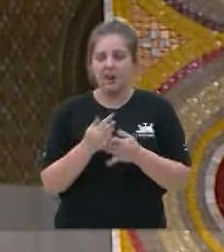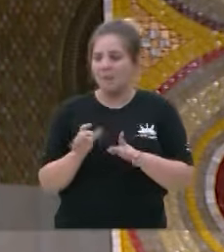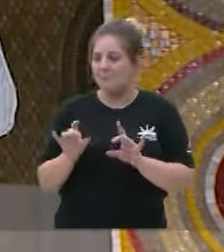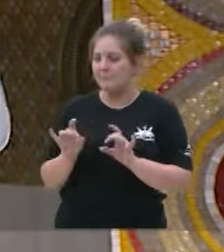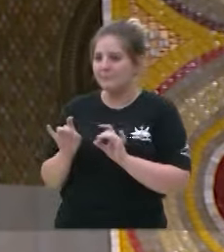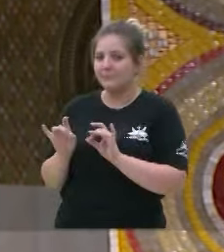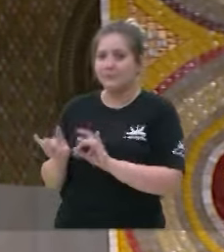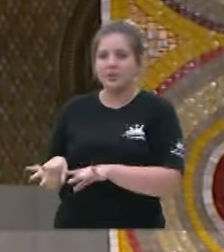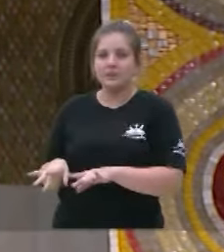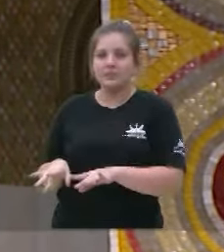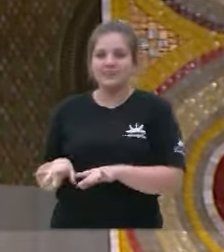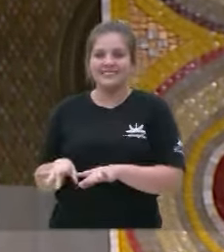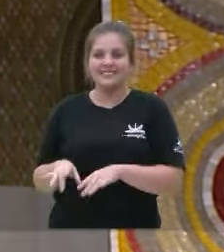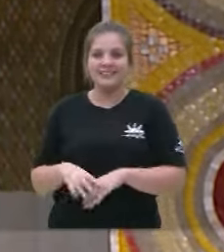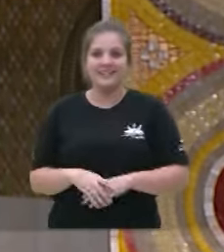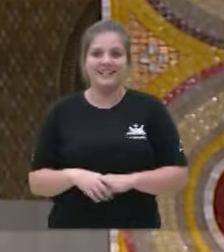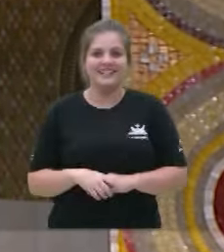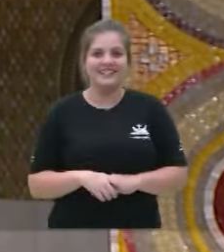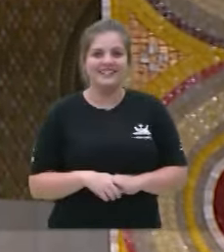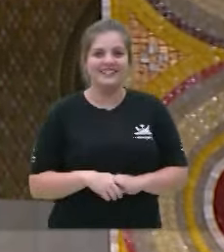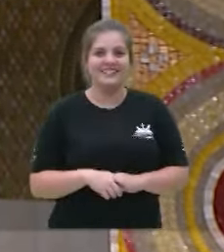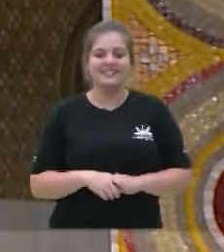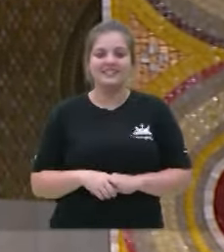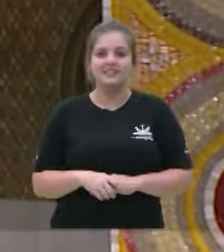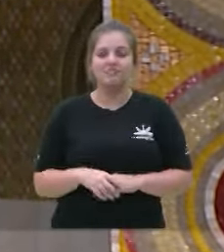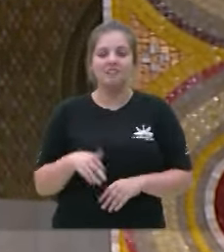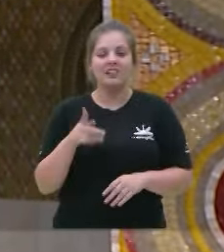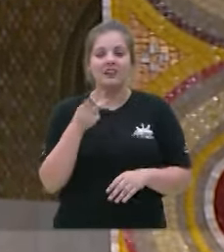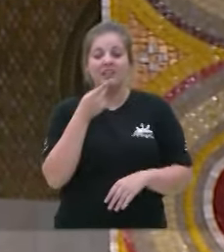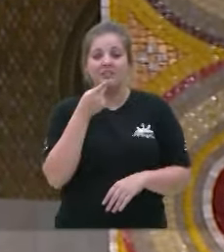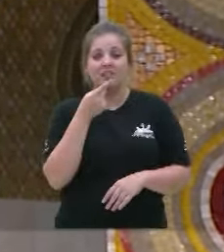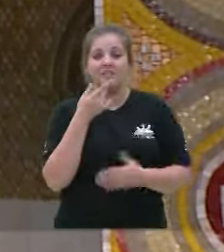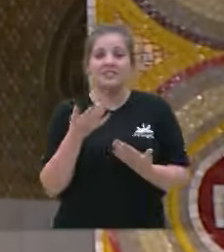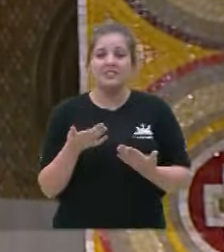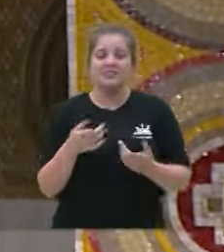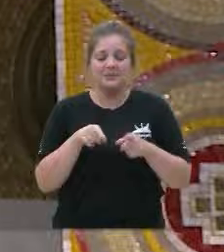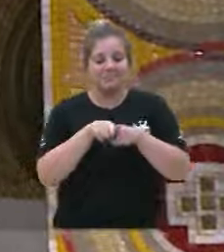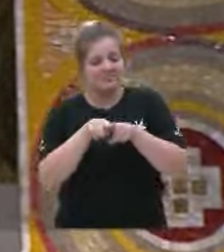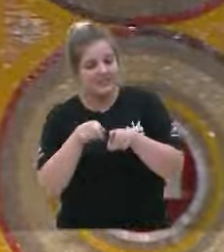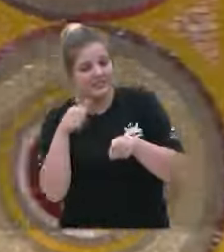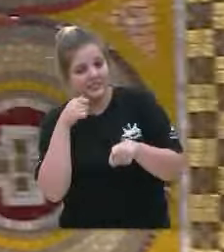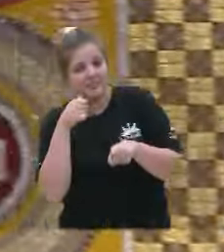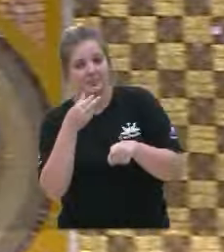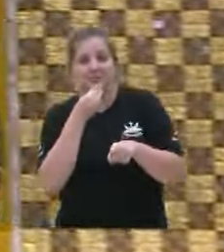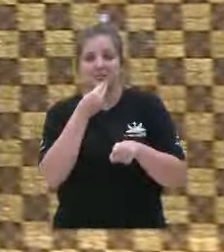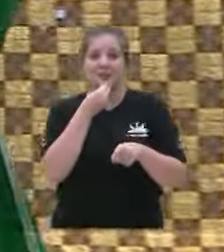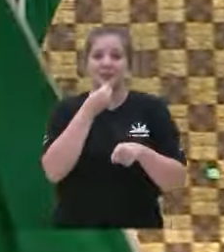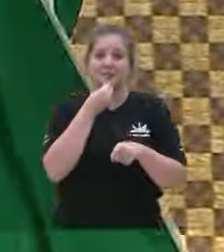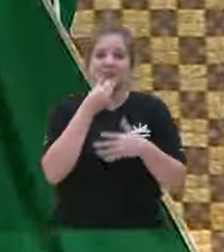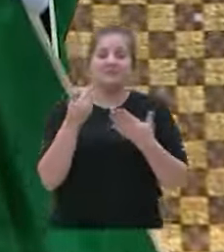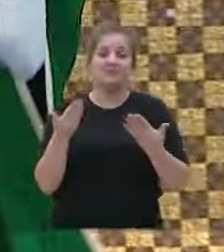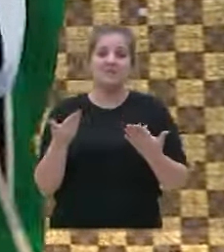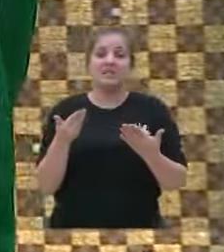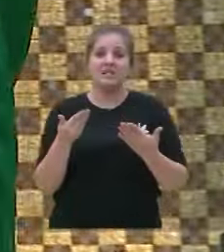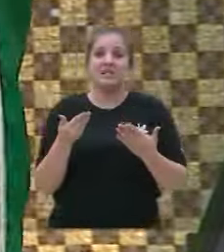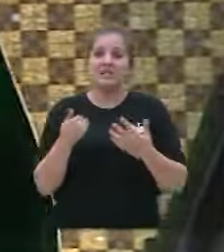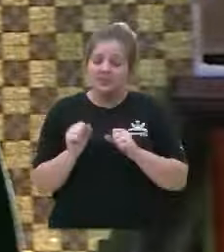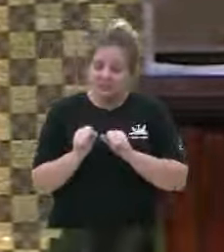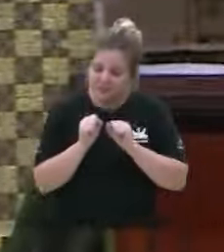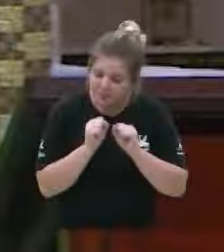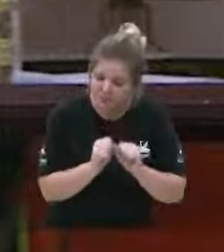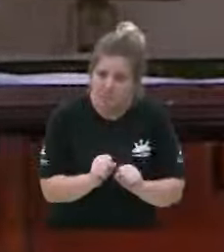eu digo assim às vezes para estas senhoras eu digo minha irmã enquanto você